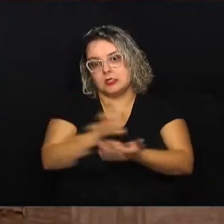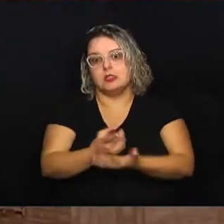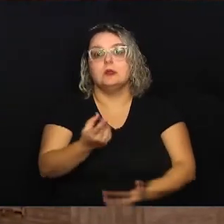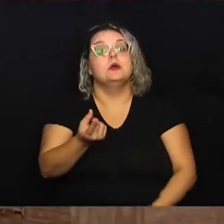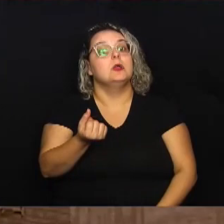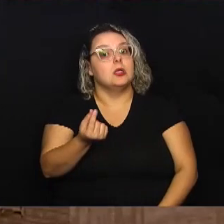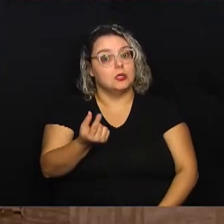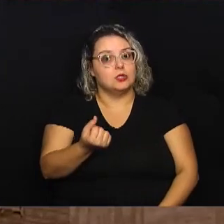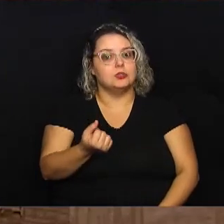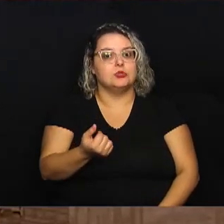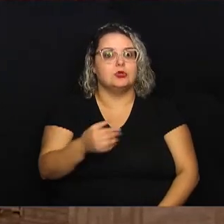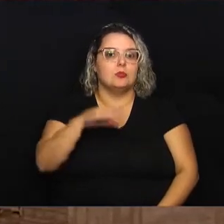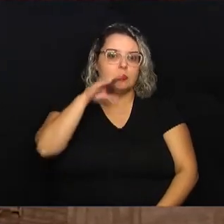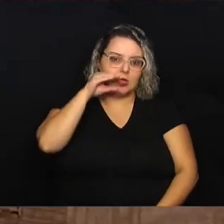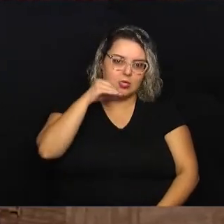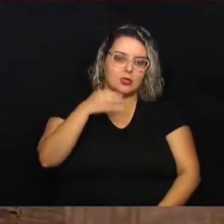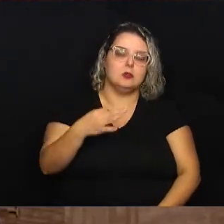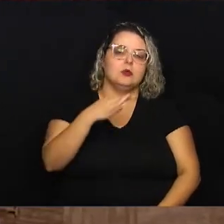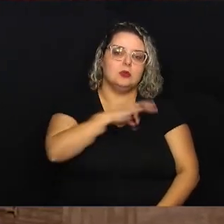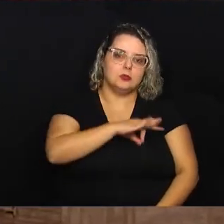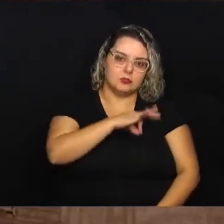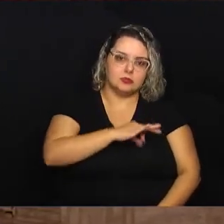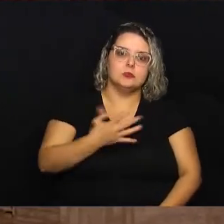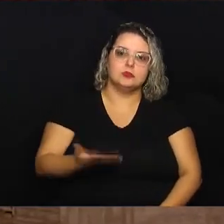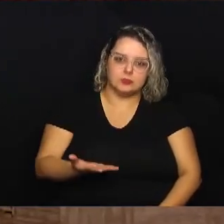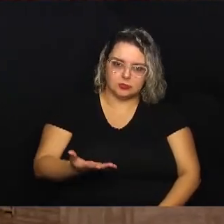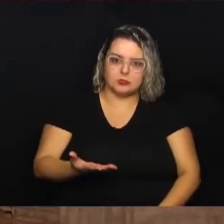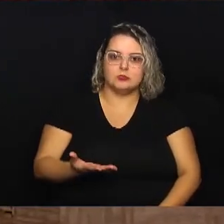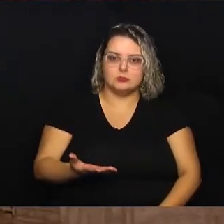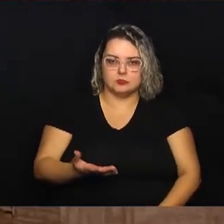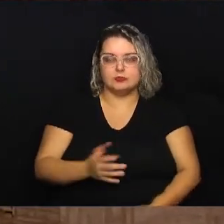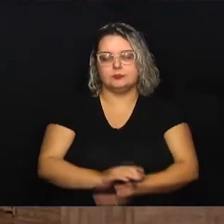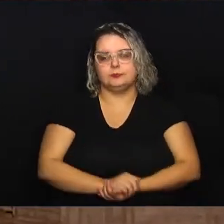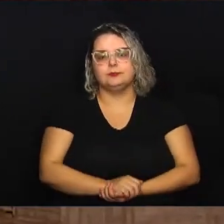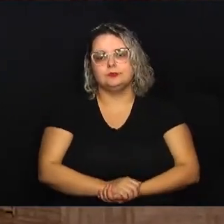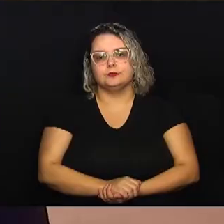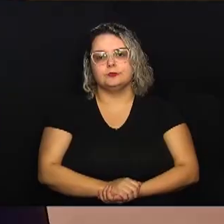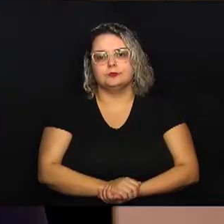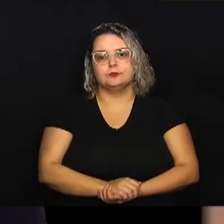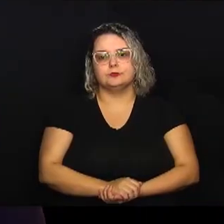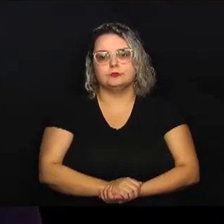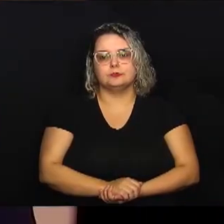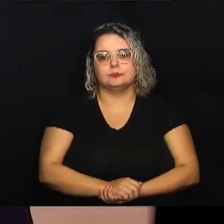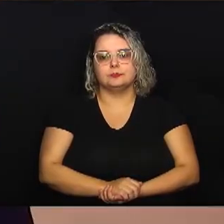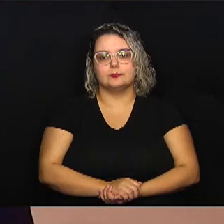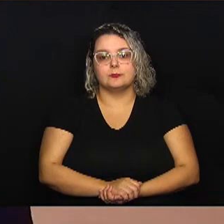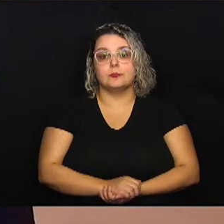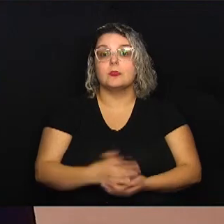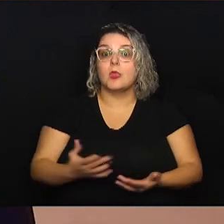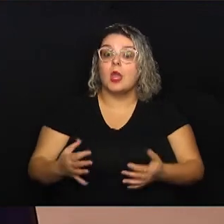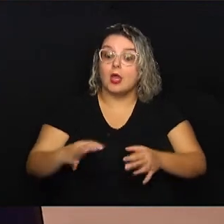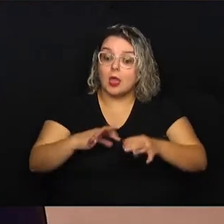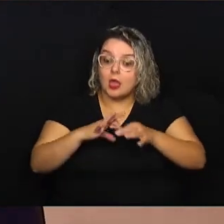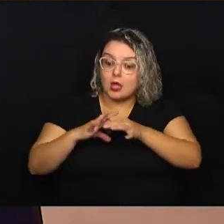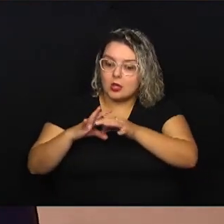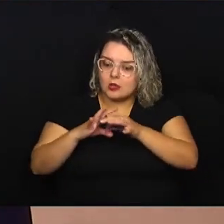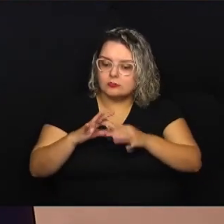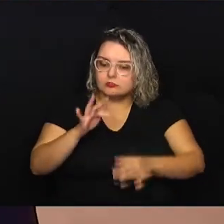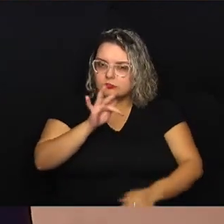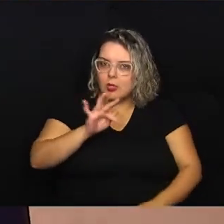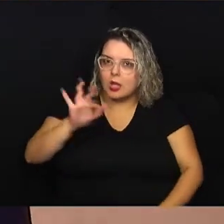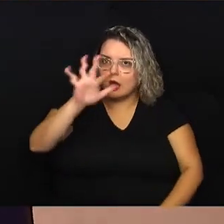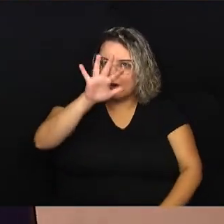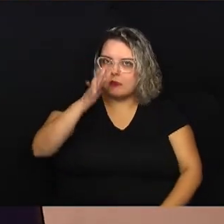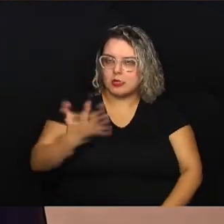dinheiro para os agentes comunitários de saúde e agentes de controle de endemia. A União, ela regulamentou